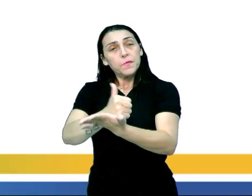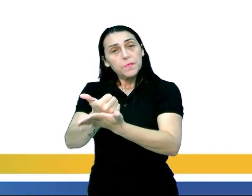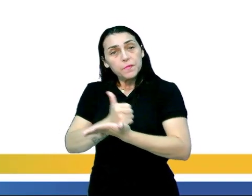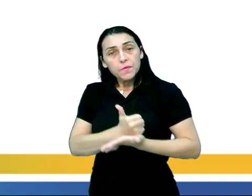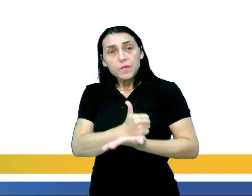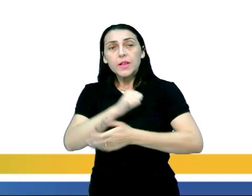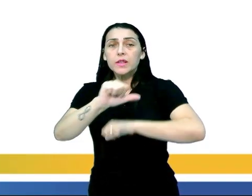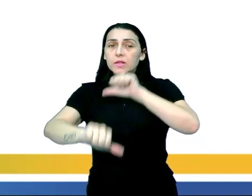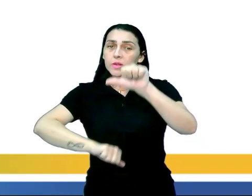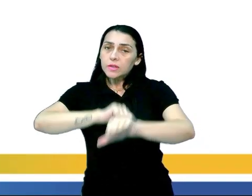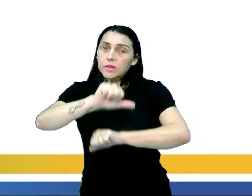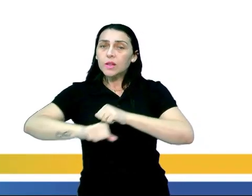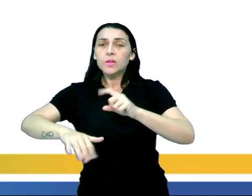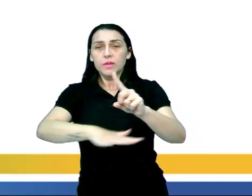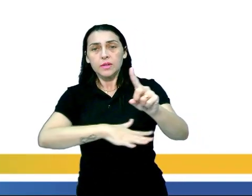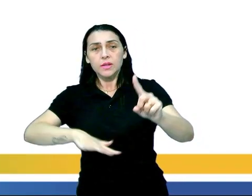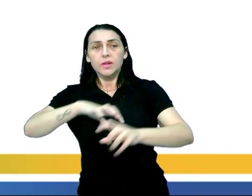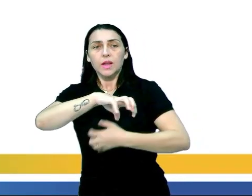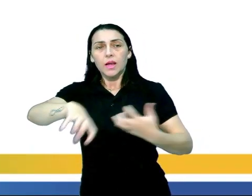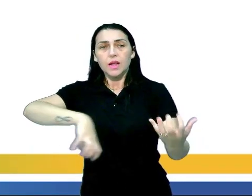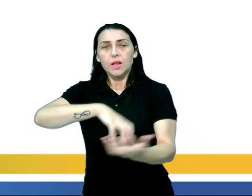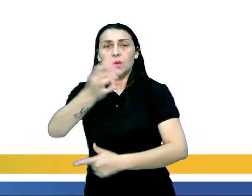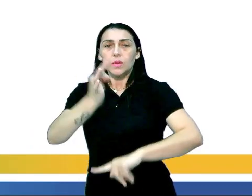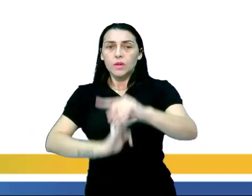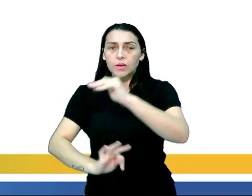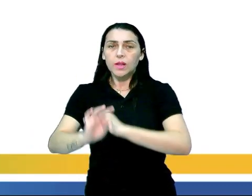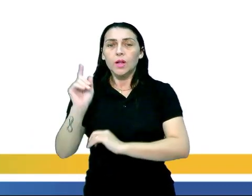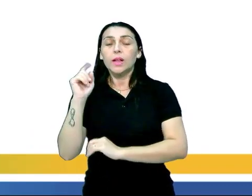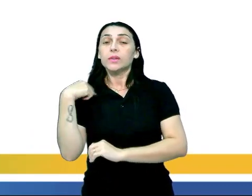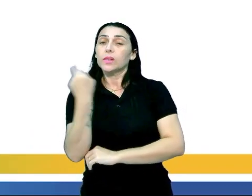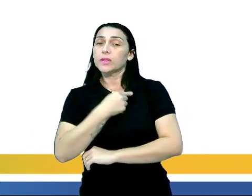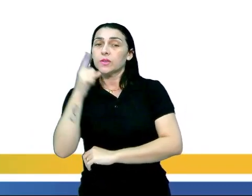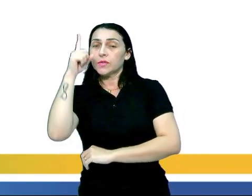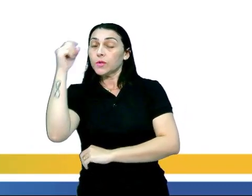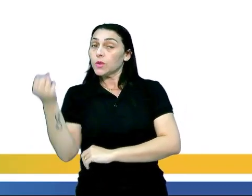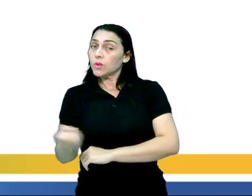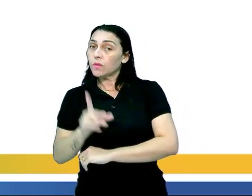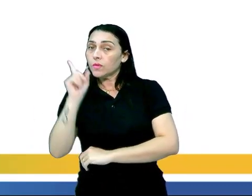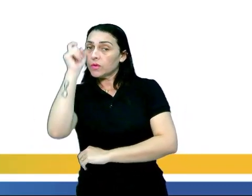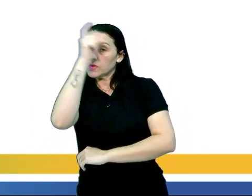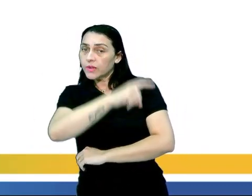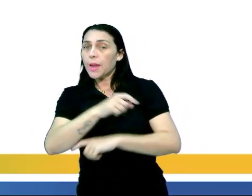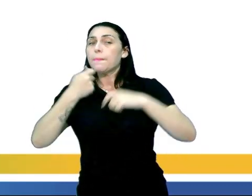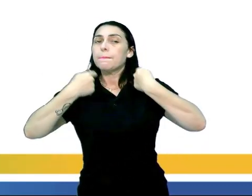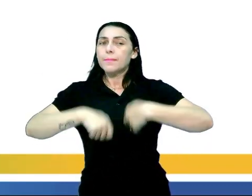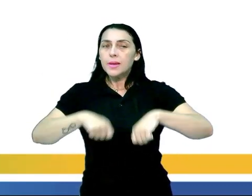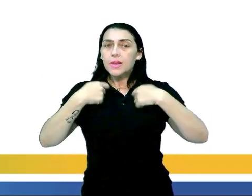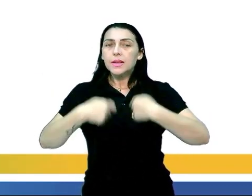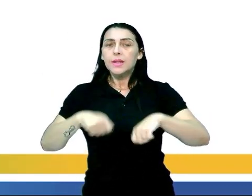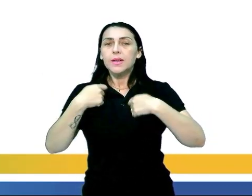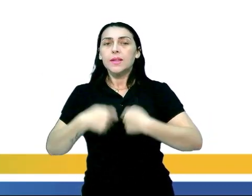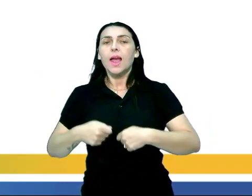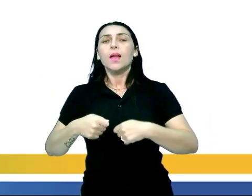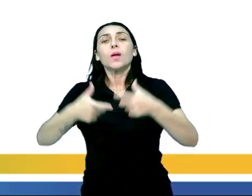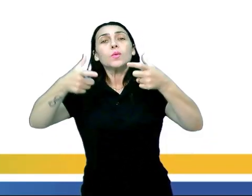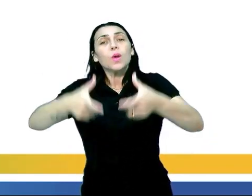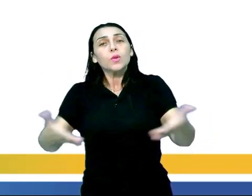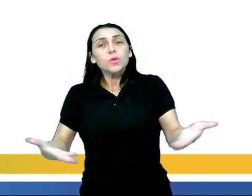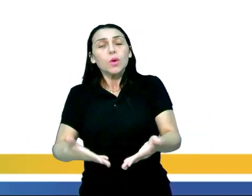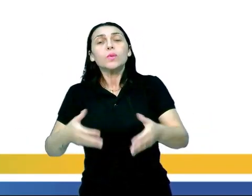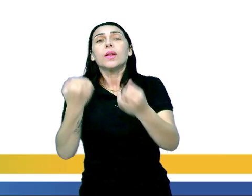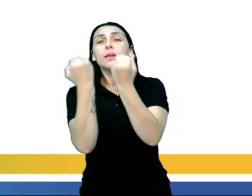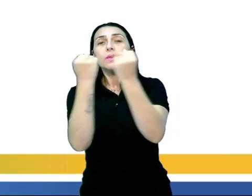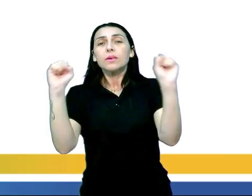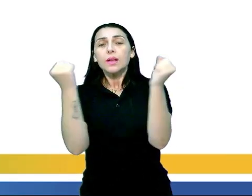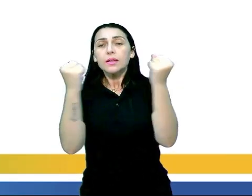das transformações da sociedade, da revolução tecnológica, das novas dificuldades e necessidades que emergem no cenário atual da